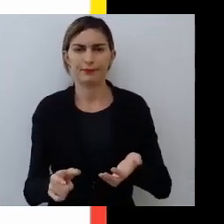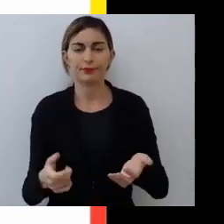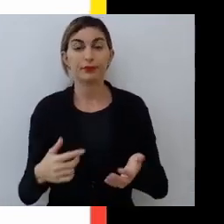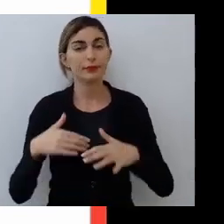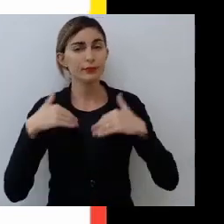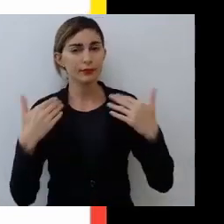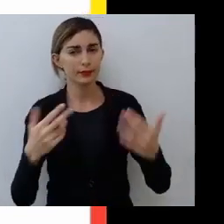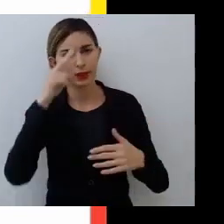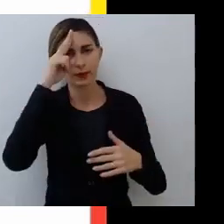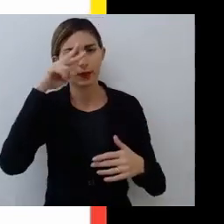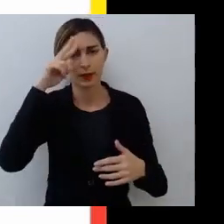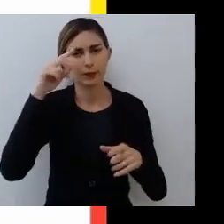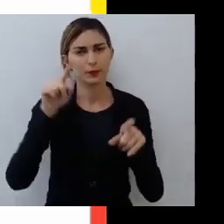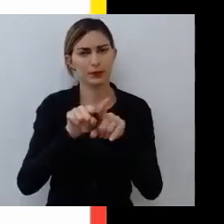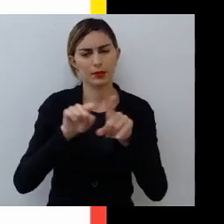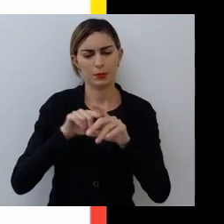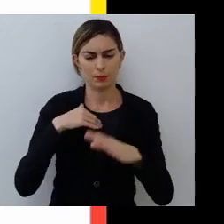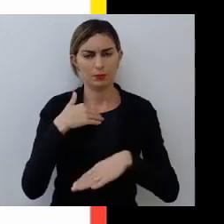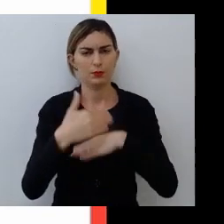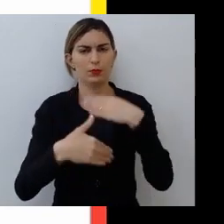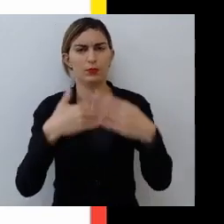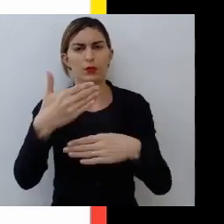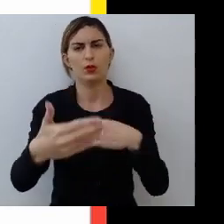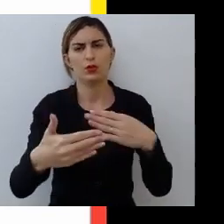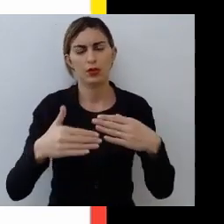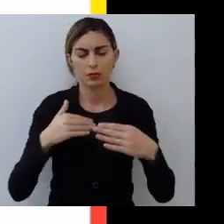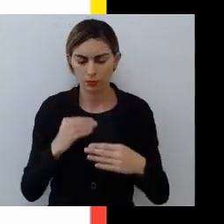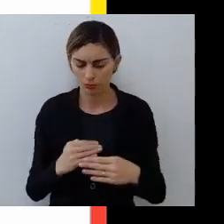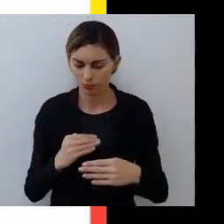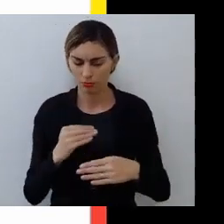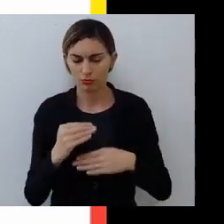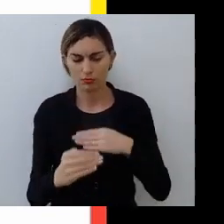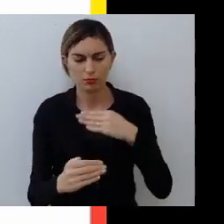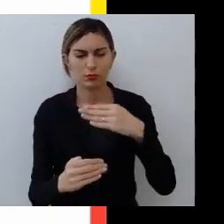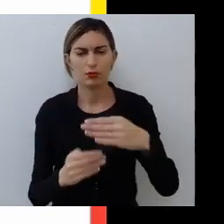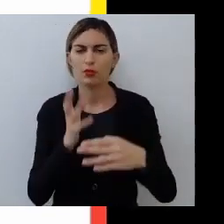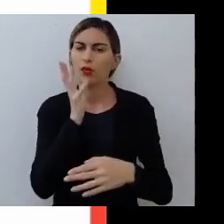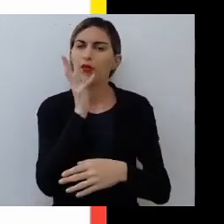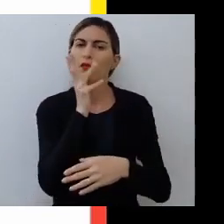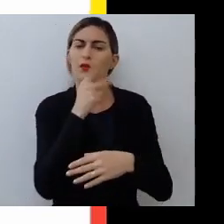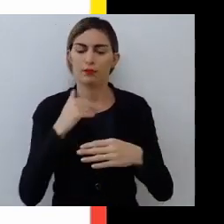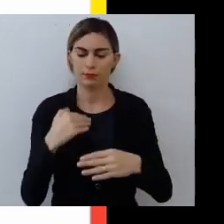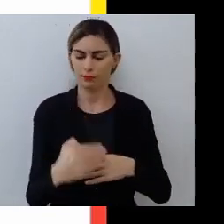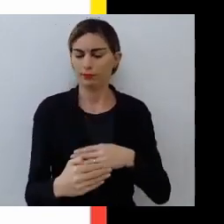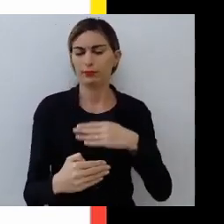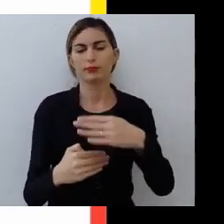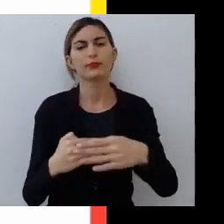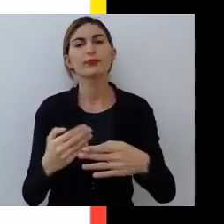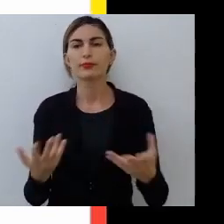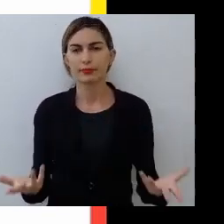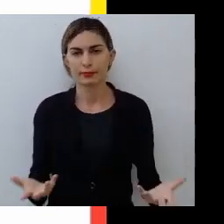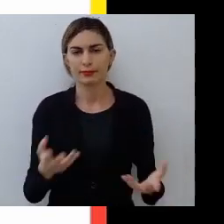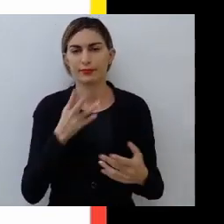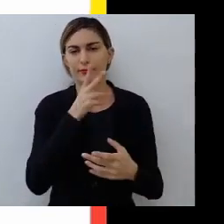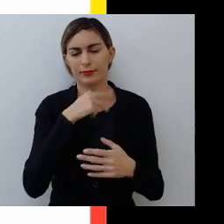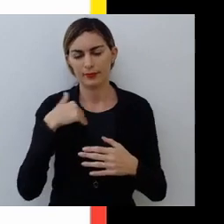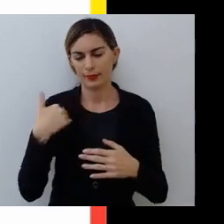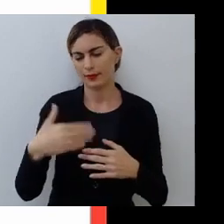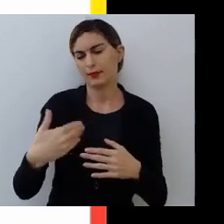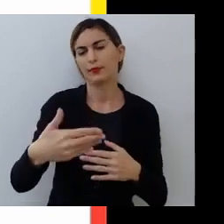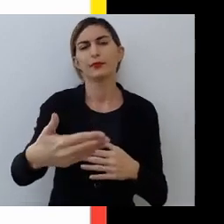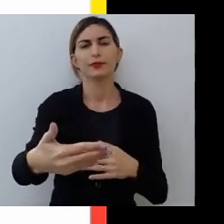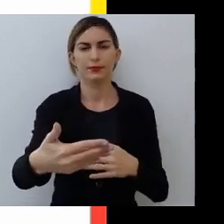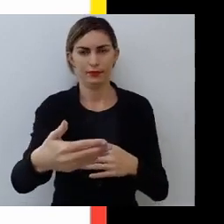Então lembre-se também, processo lento e longo. Então, esse é o processo